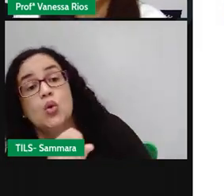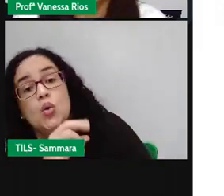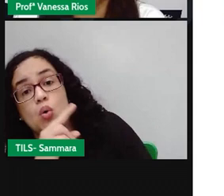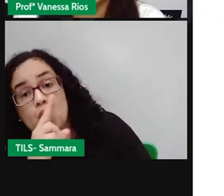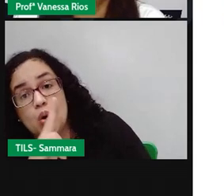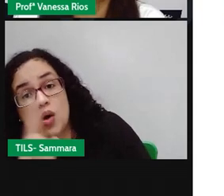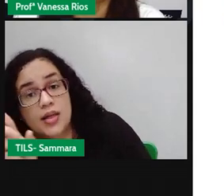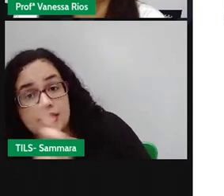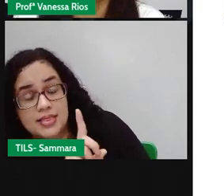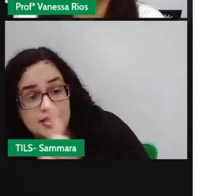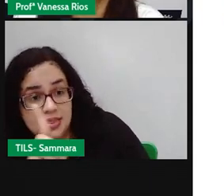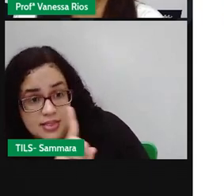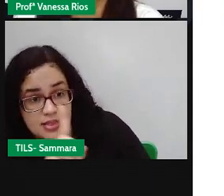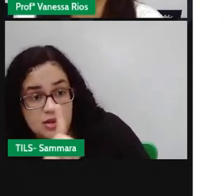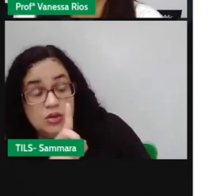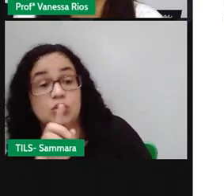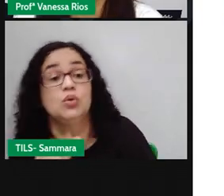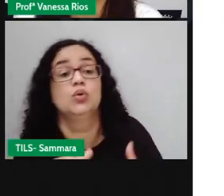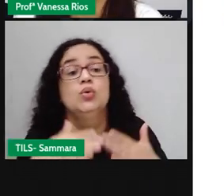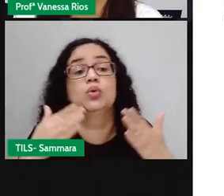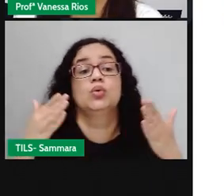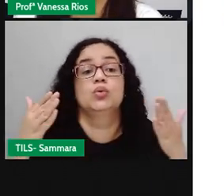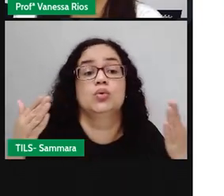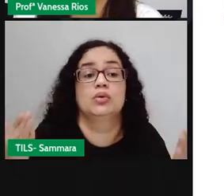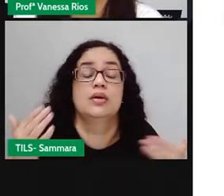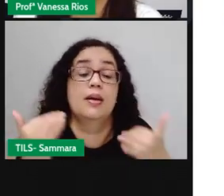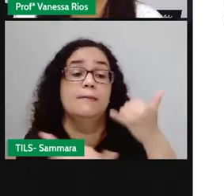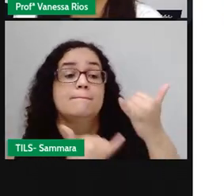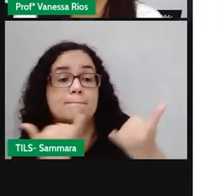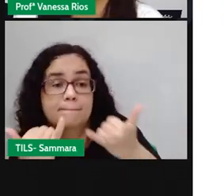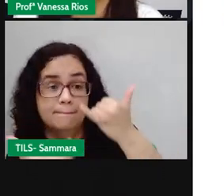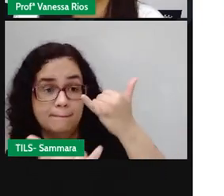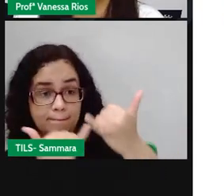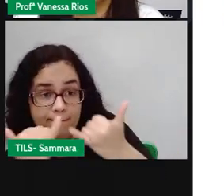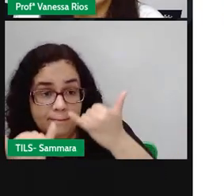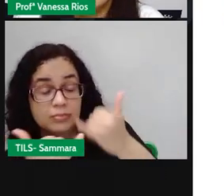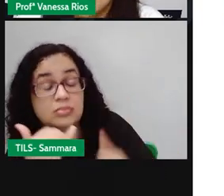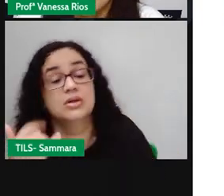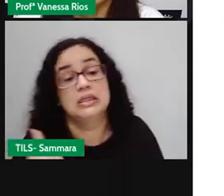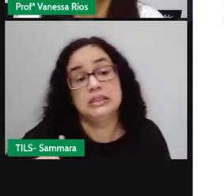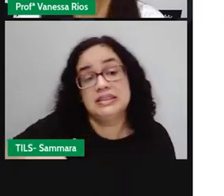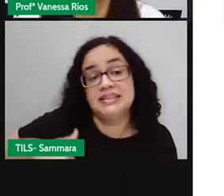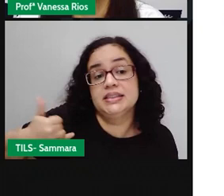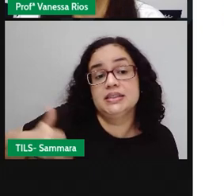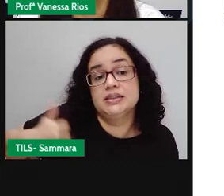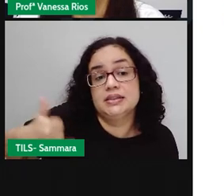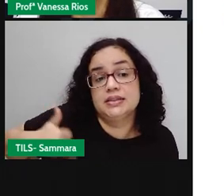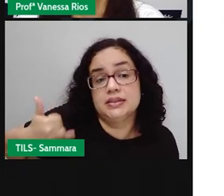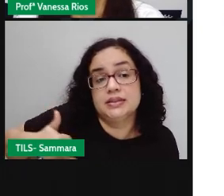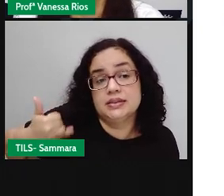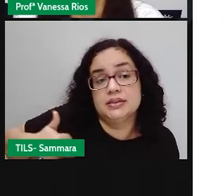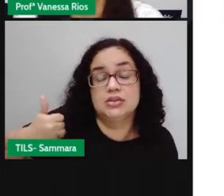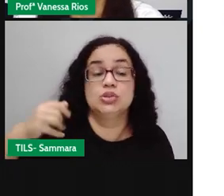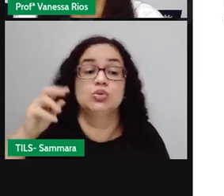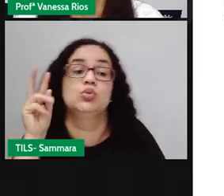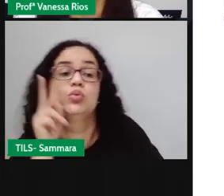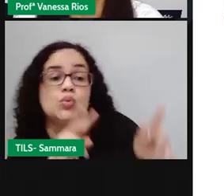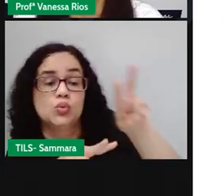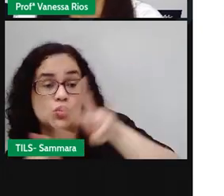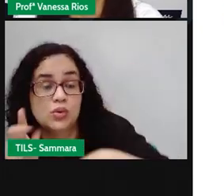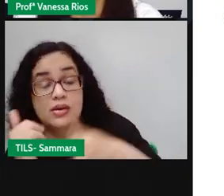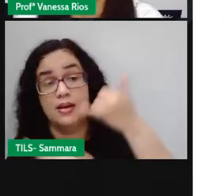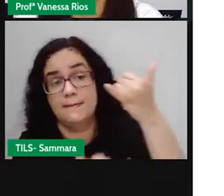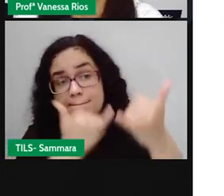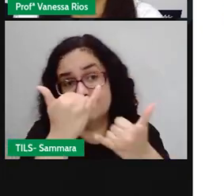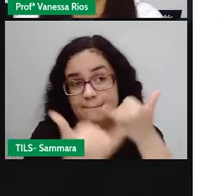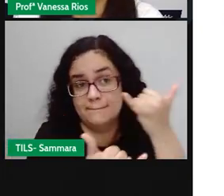E também determinar qual a indicação daquele brinquedo em relação à idade. Porque aí a gente vai observar que tem brinquedos